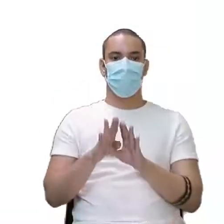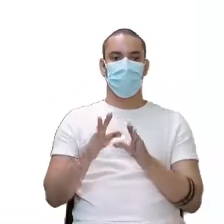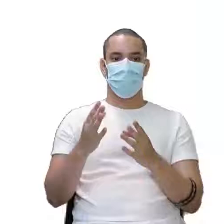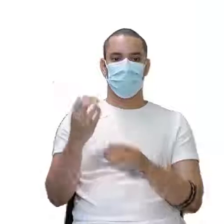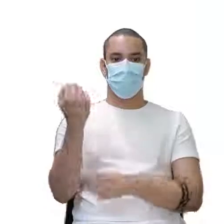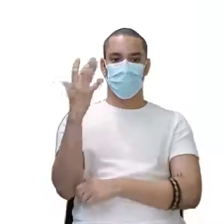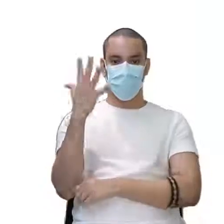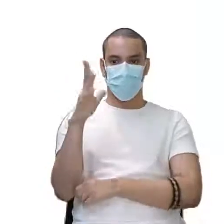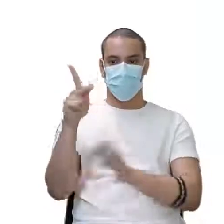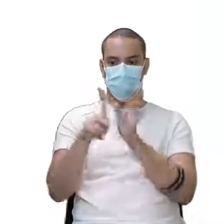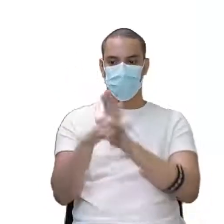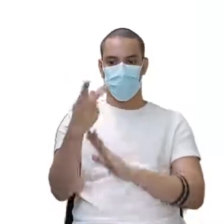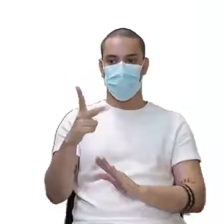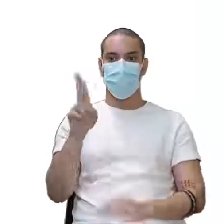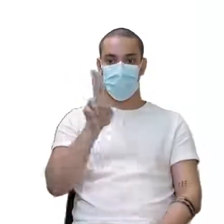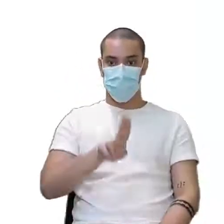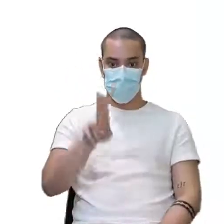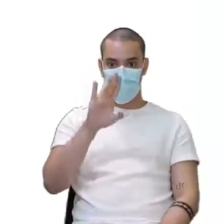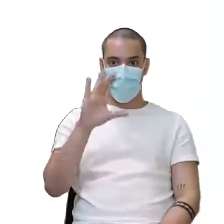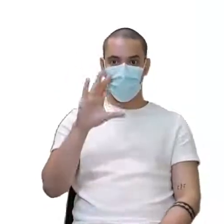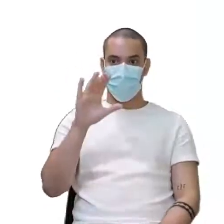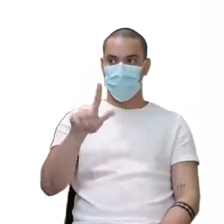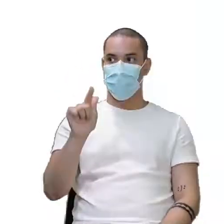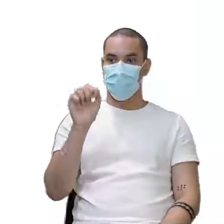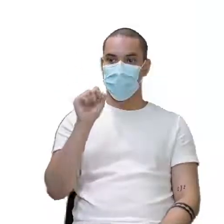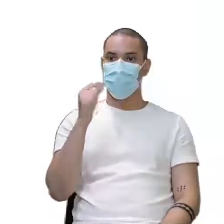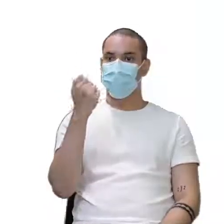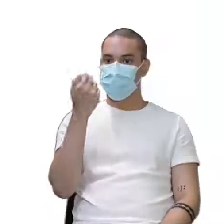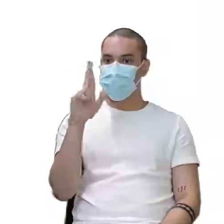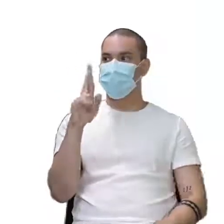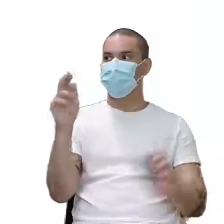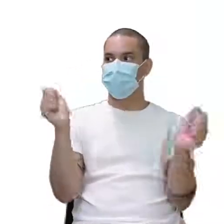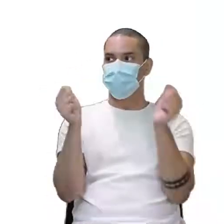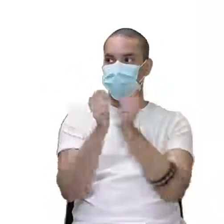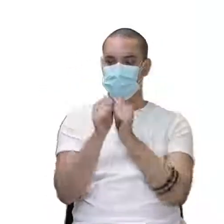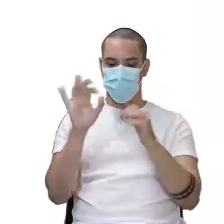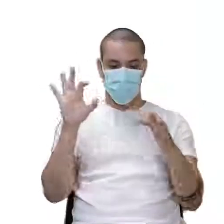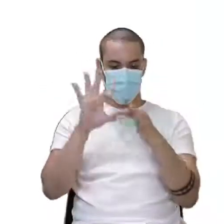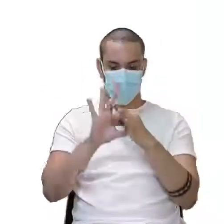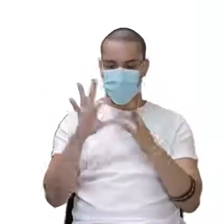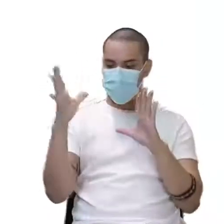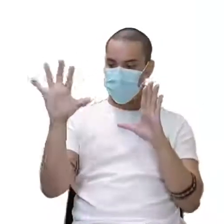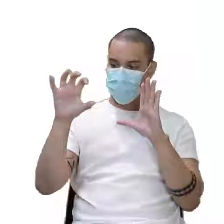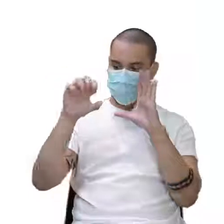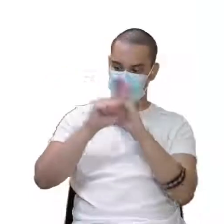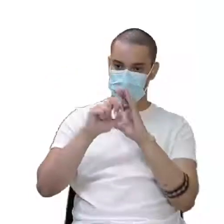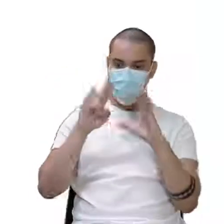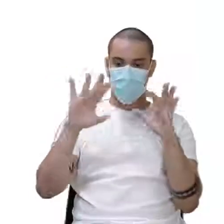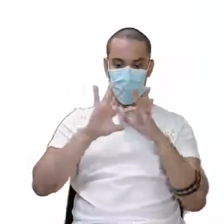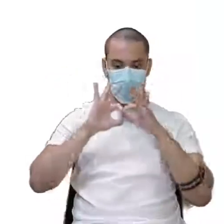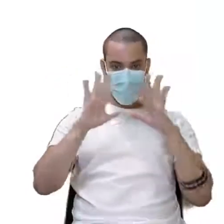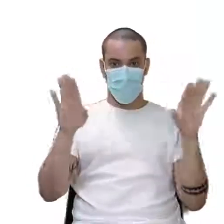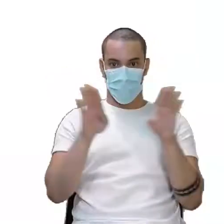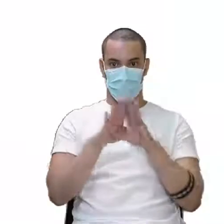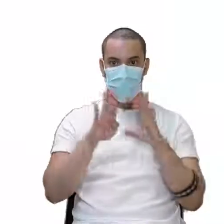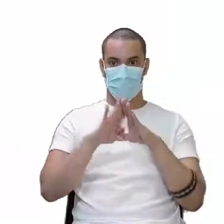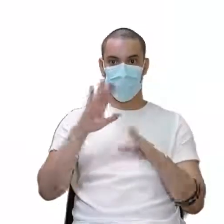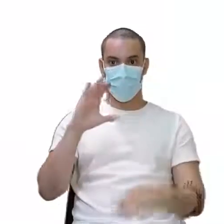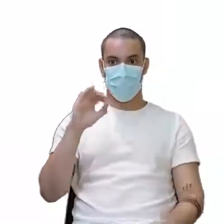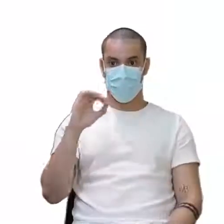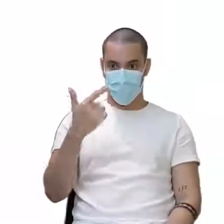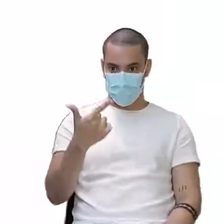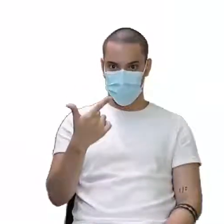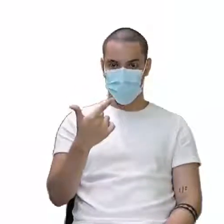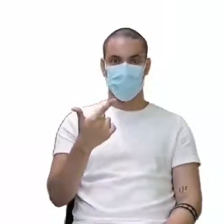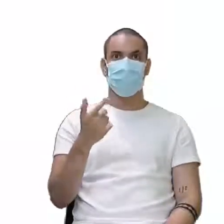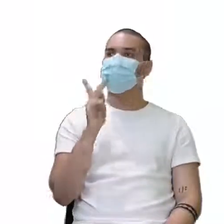esse gás carbônico, CO2, do ar como um combustível para a fotossíntese e vão liberar oxigênio na atmosfera.